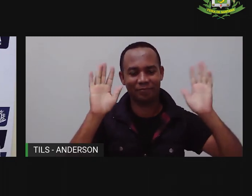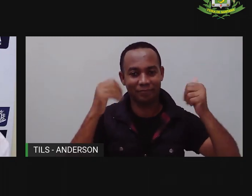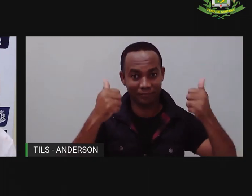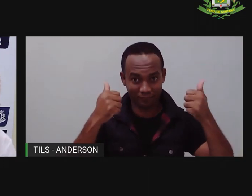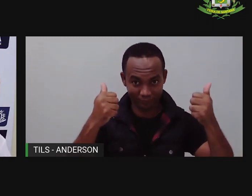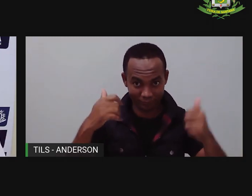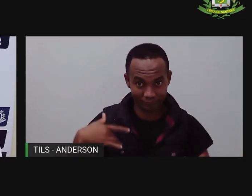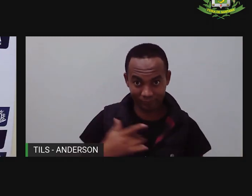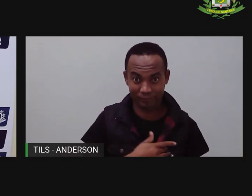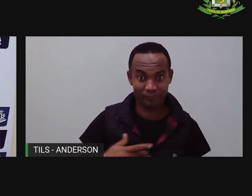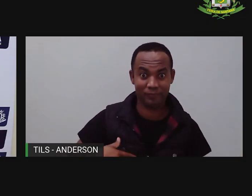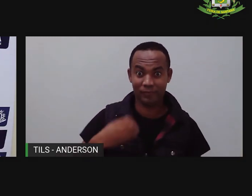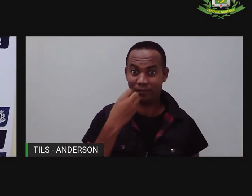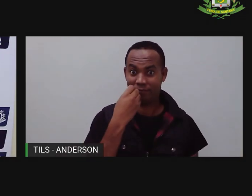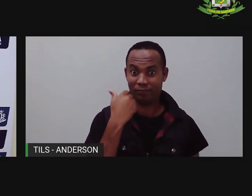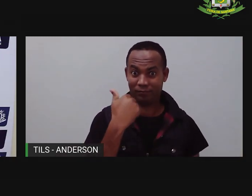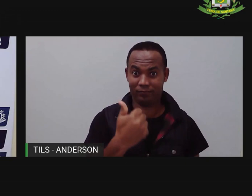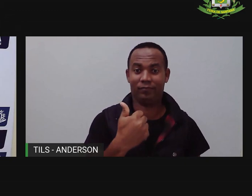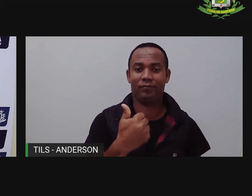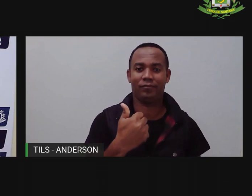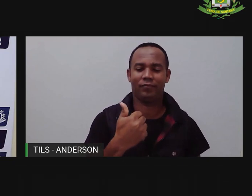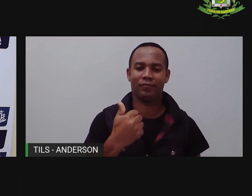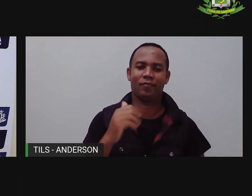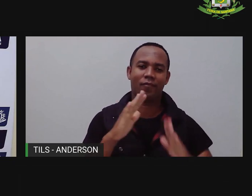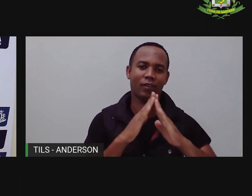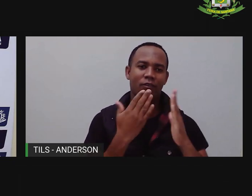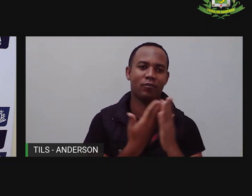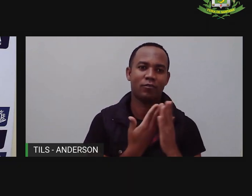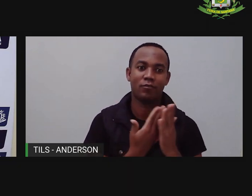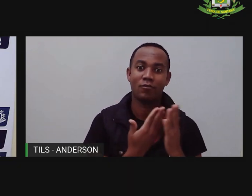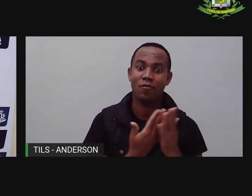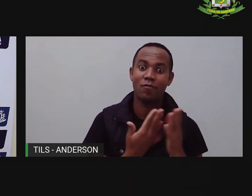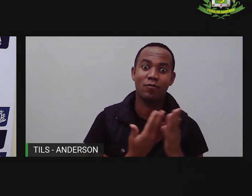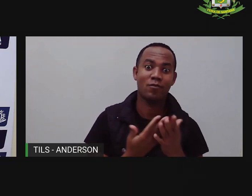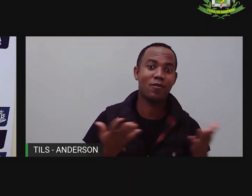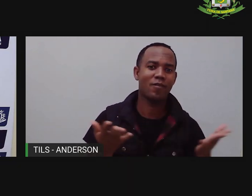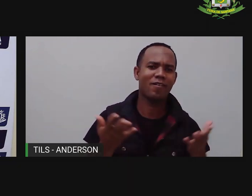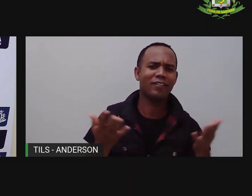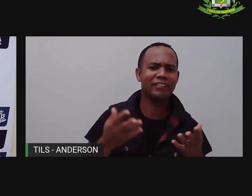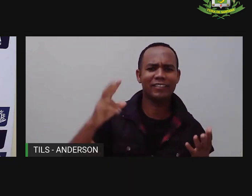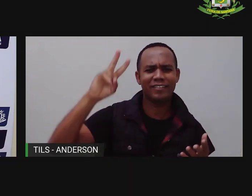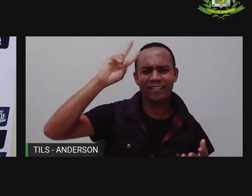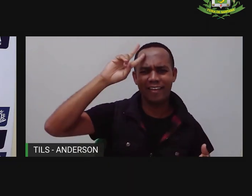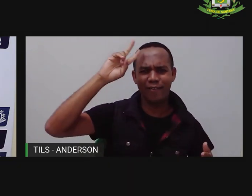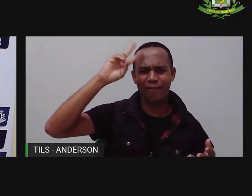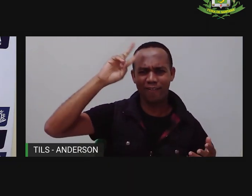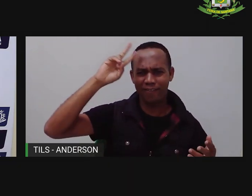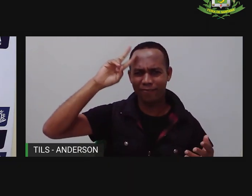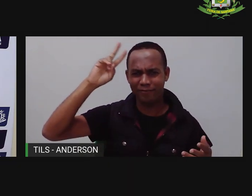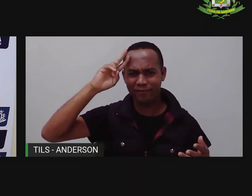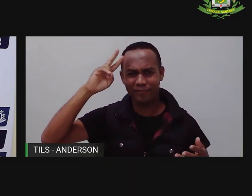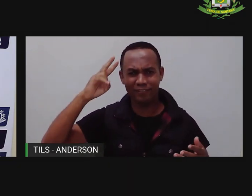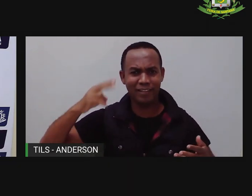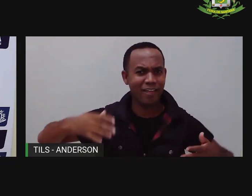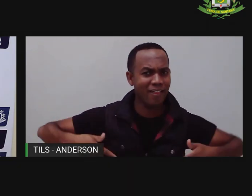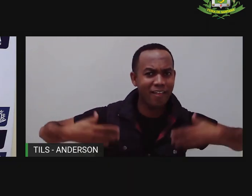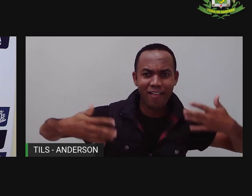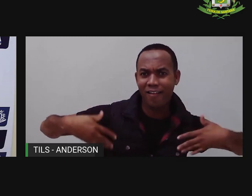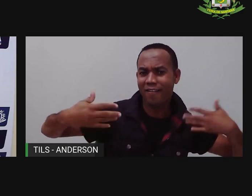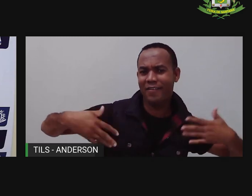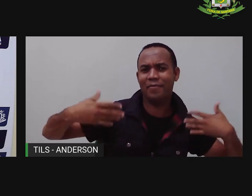Tudo bem, meus amores? Aula da Promaria e Anderson. Segundou, Anderson. Hoje é segunda-feira.